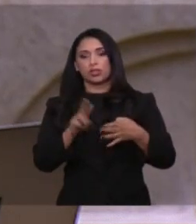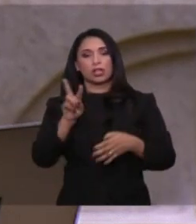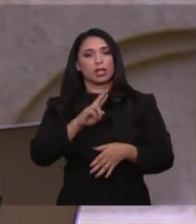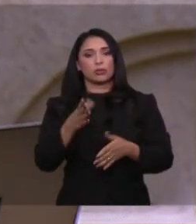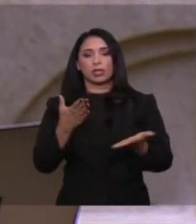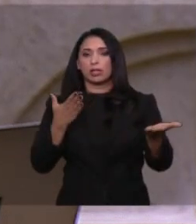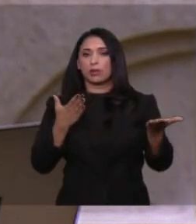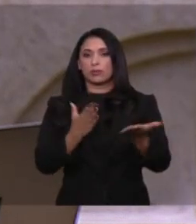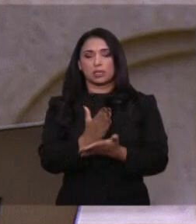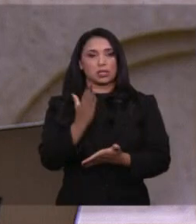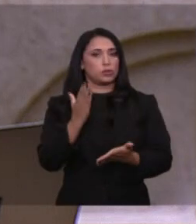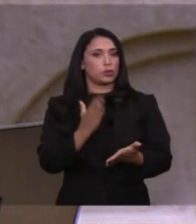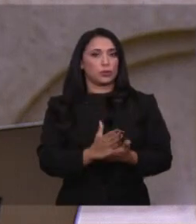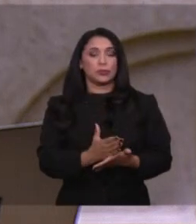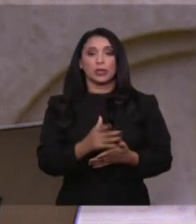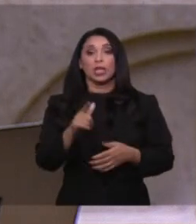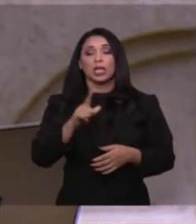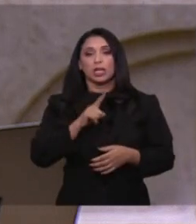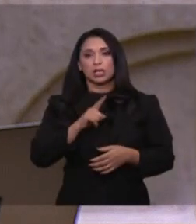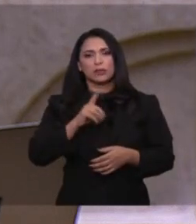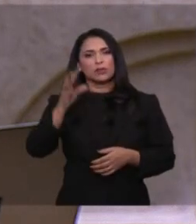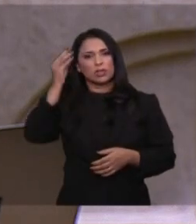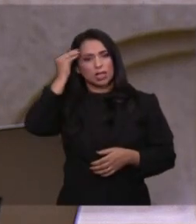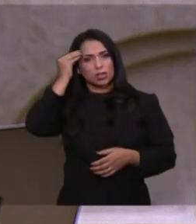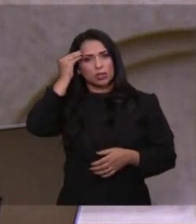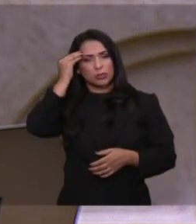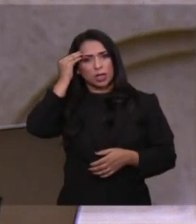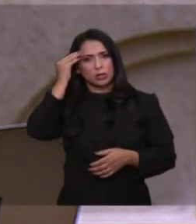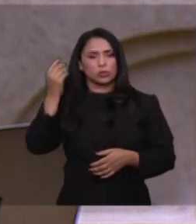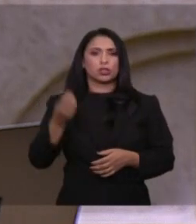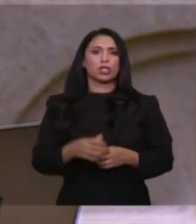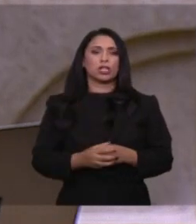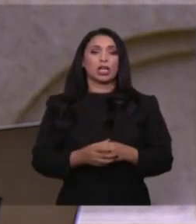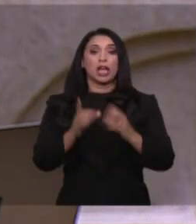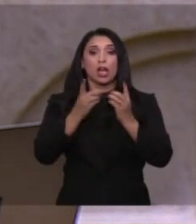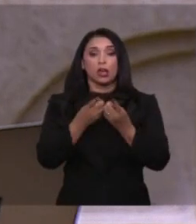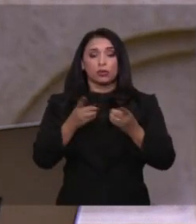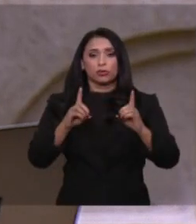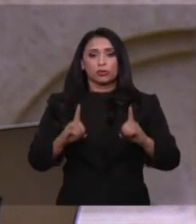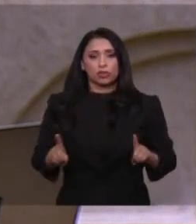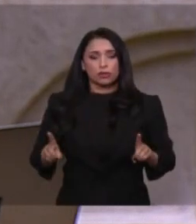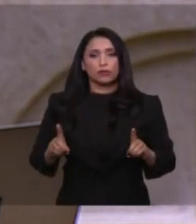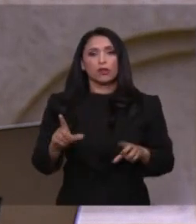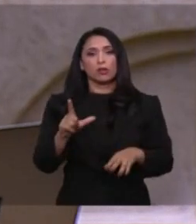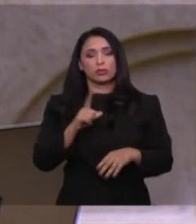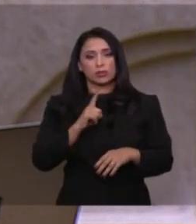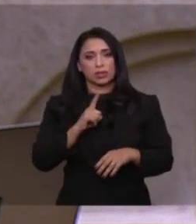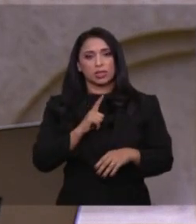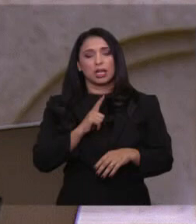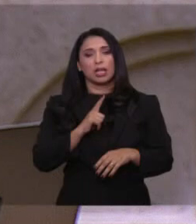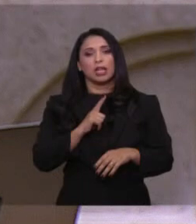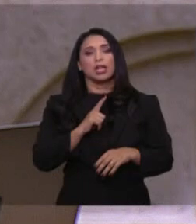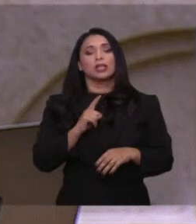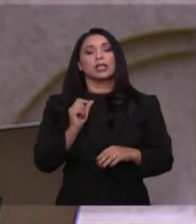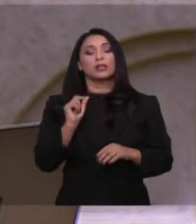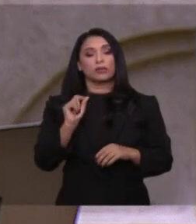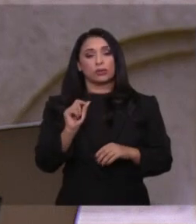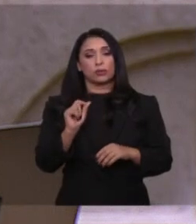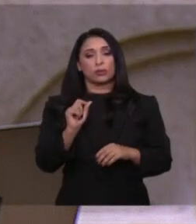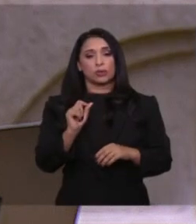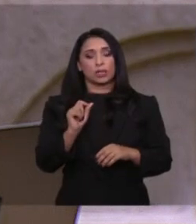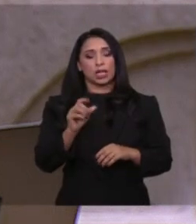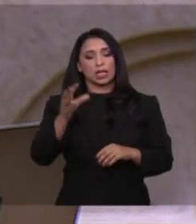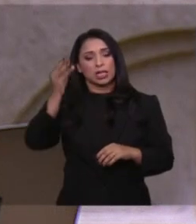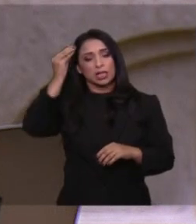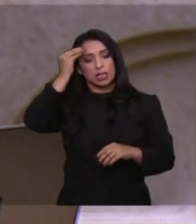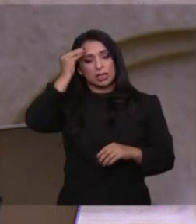e fixava a compreensão de que a separação judicial restou suprimida como requisito para o divórcio,